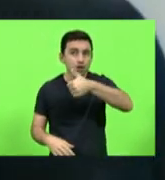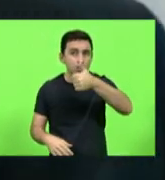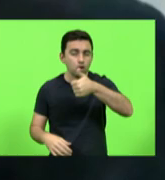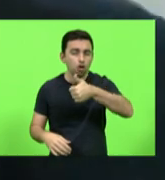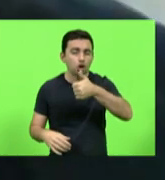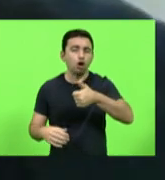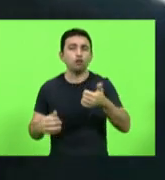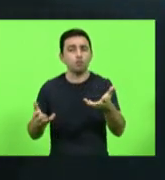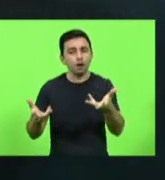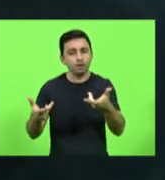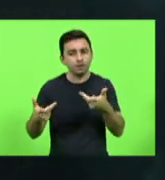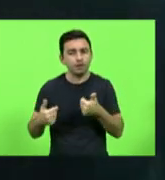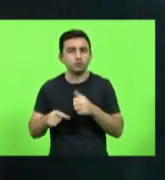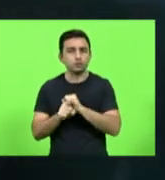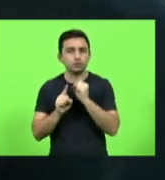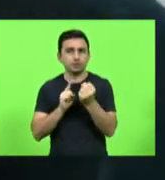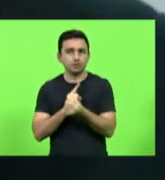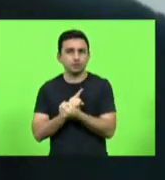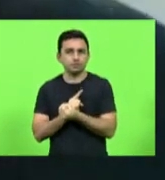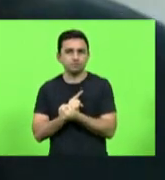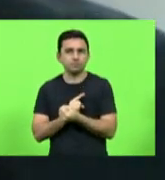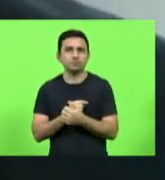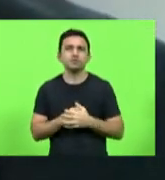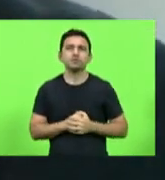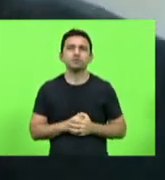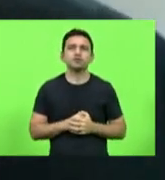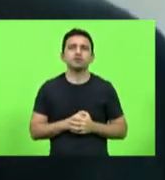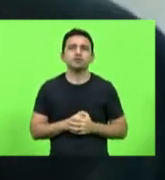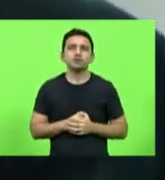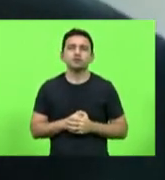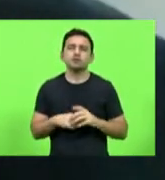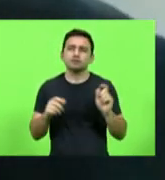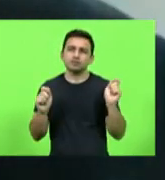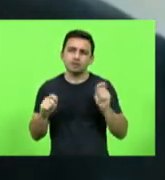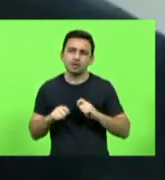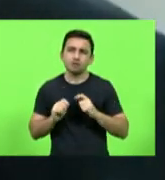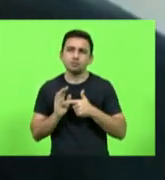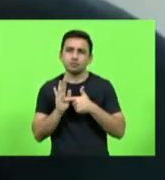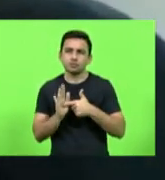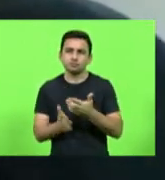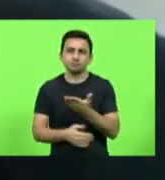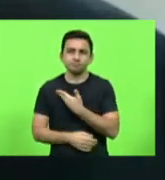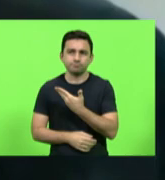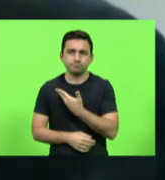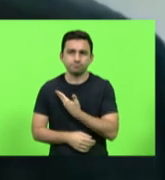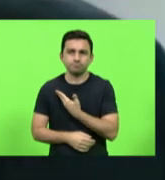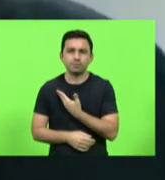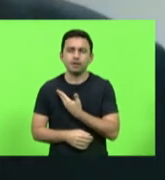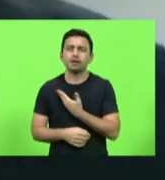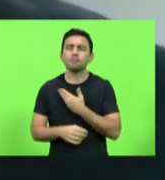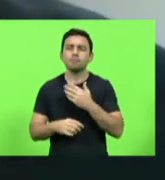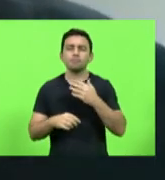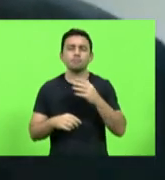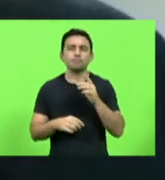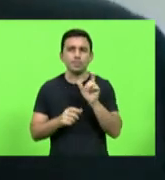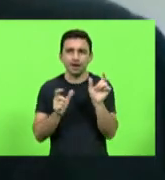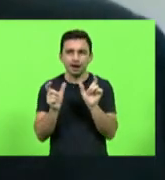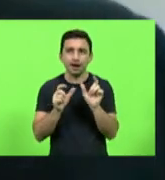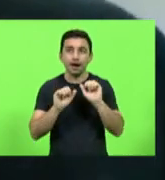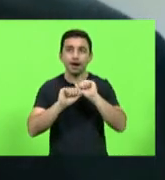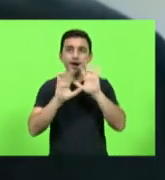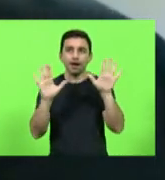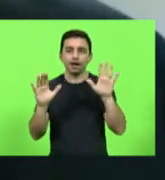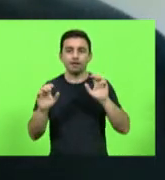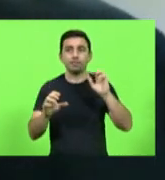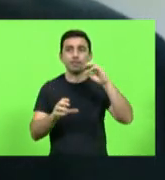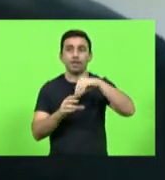temos. Extremamente interessante, Vieira, nós podemos dizer aos nossos colegas que as palavras aqui ficaram claras. Ninguém chega dentro da educação